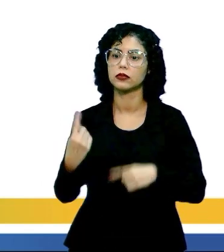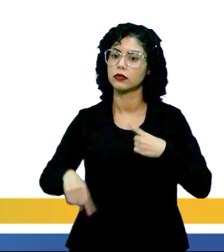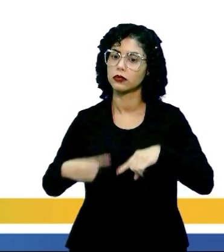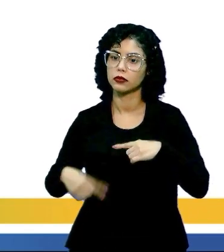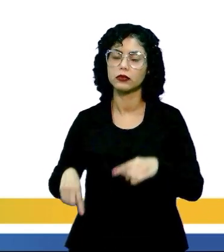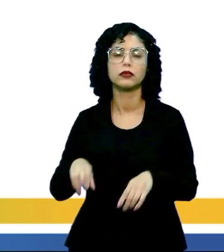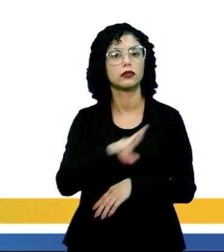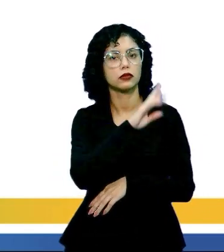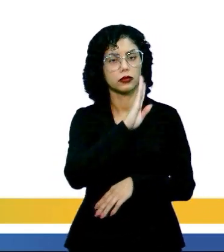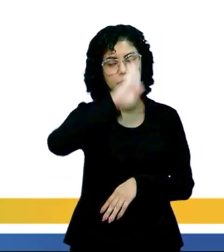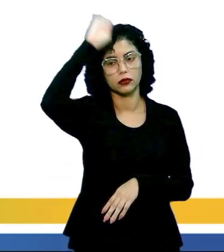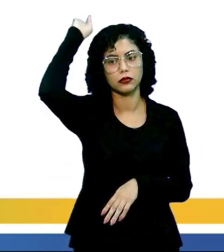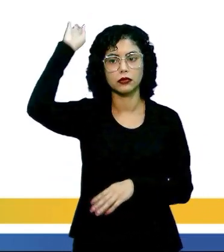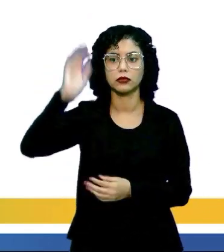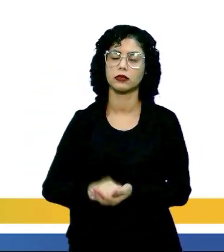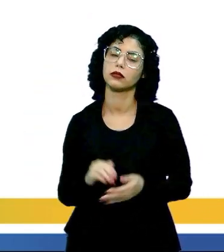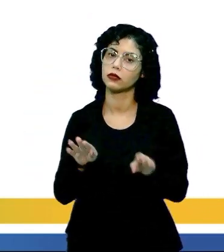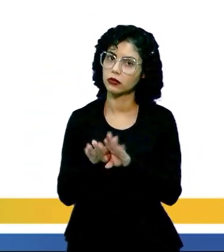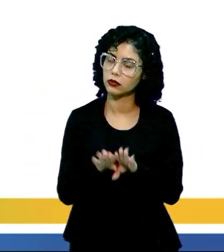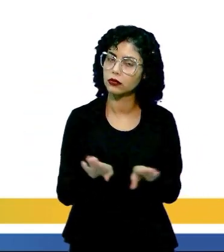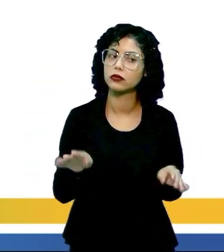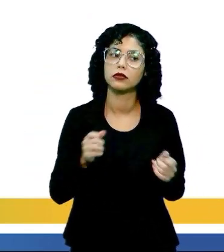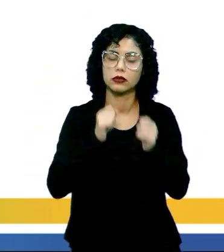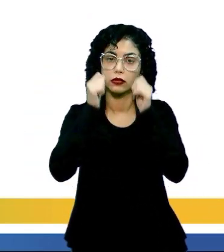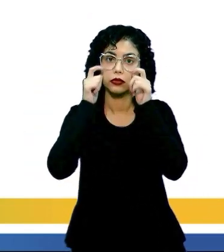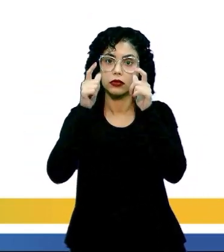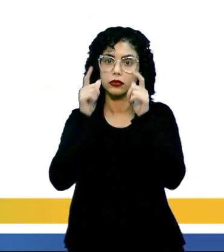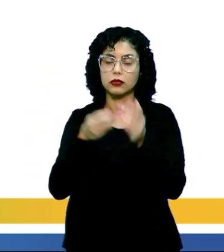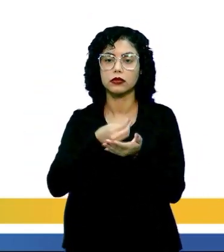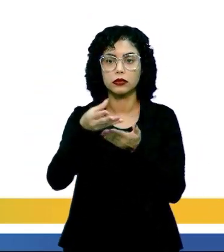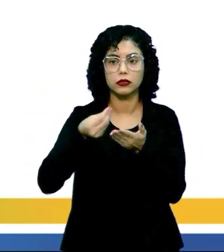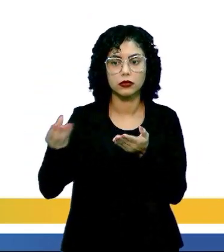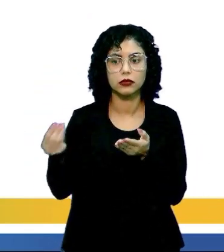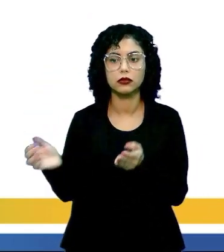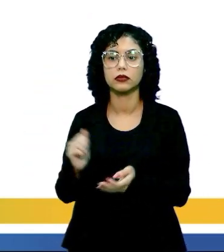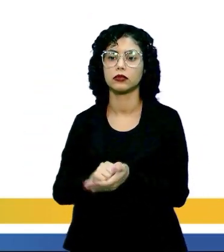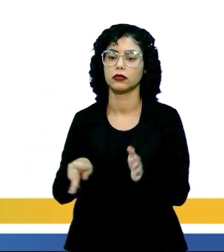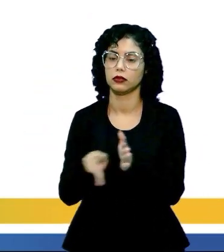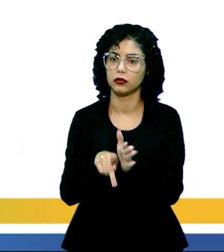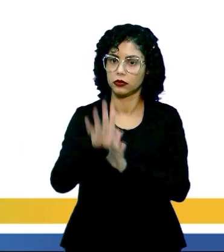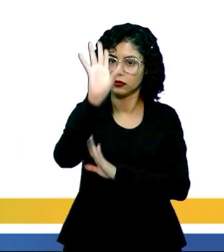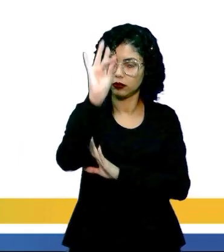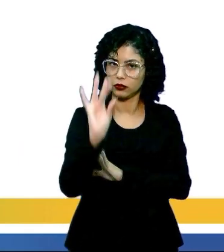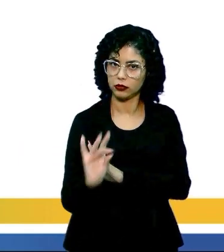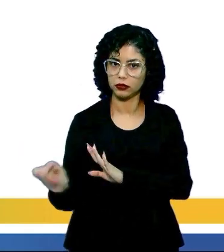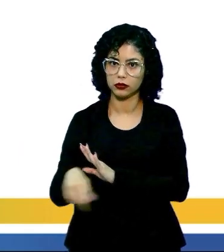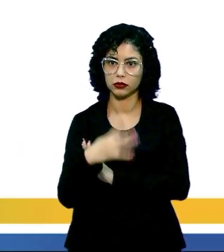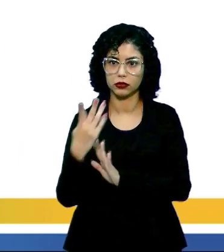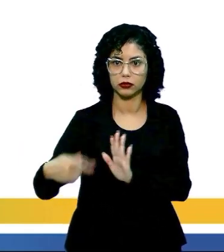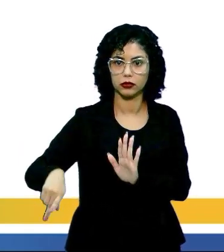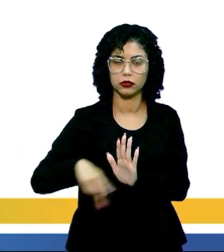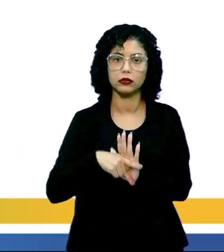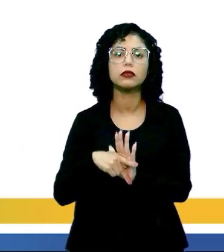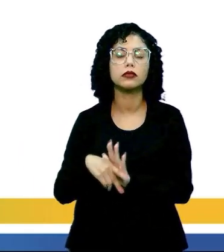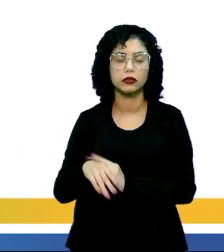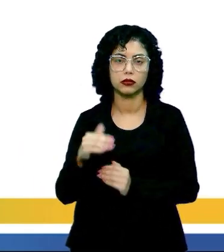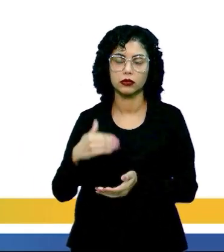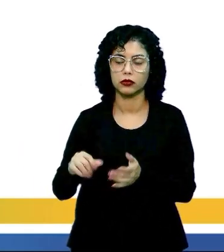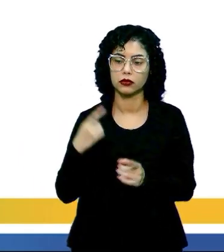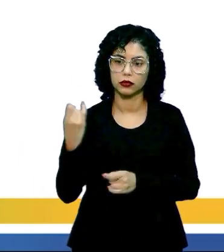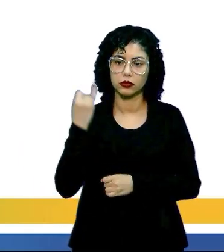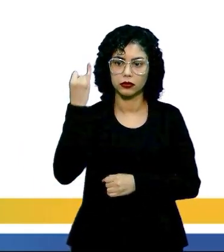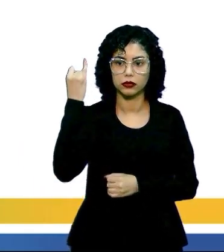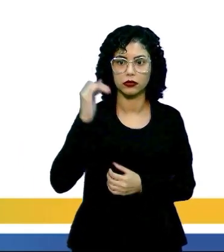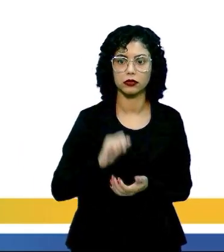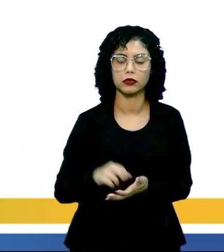política romana, né? Nós podemos prestar atenção na distribuição desses cargos que cada um tinha uma função. Uns tinham